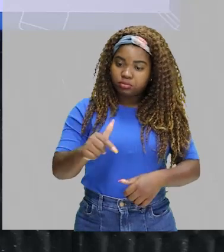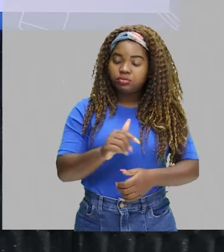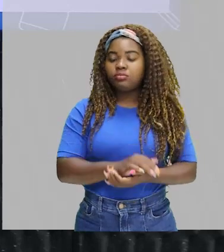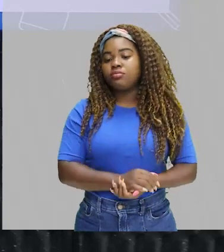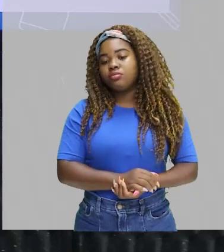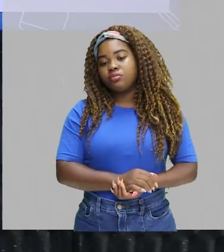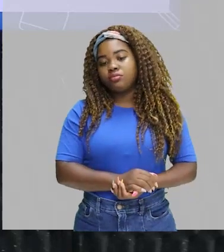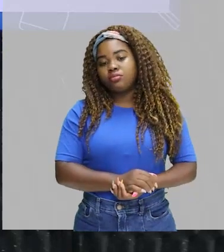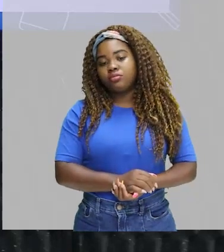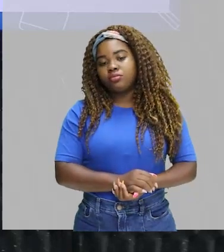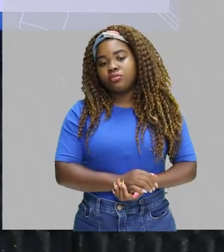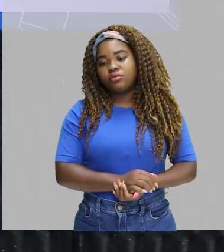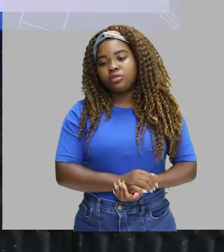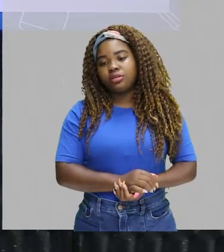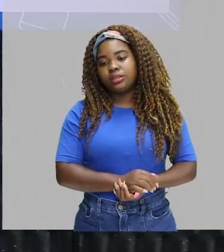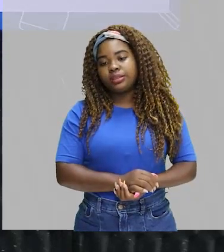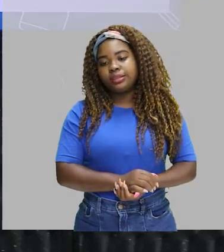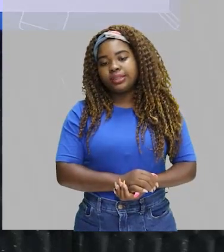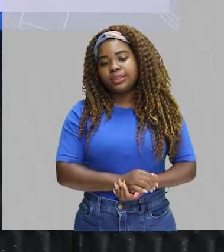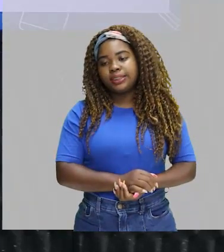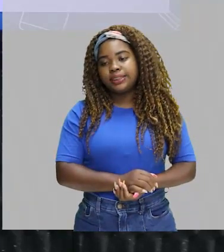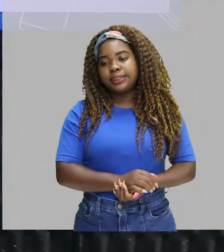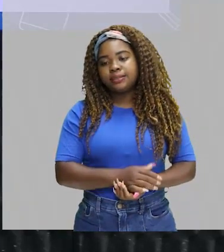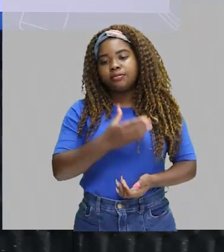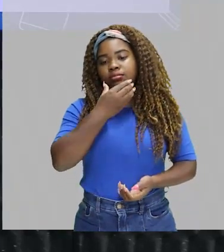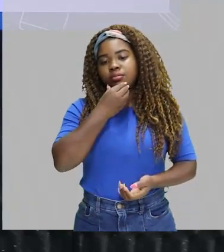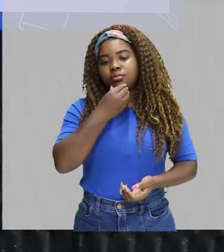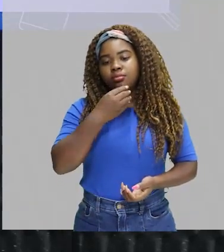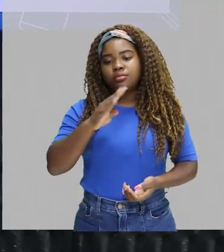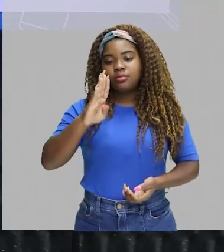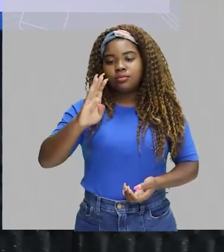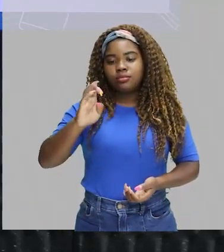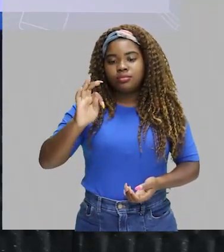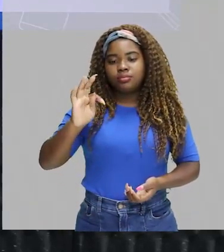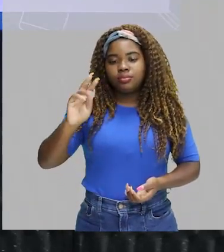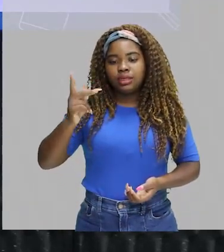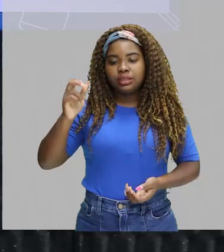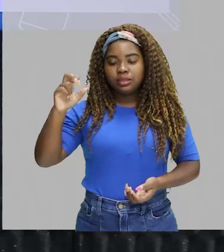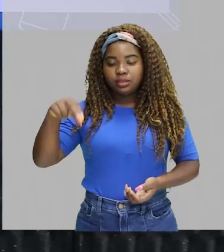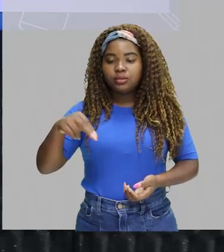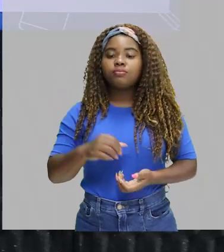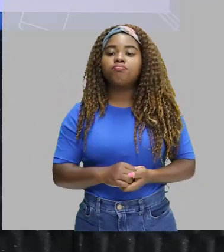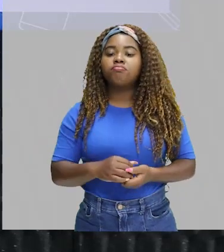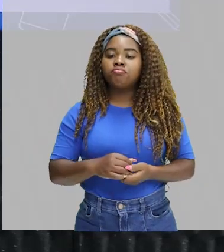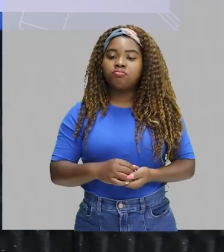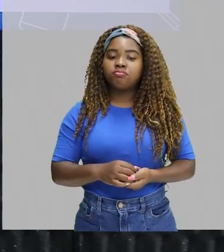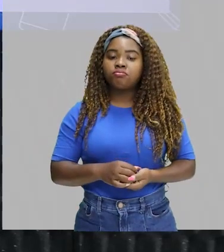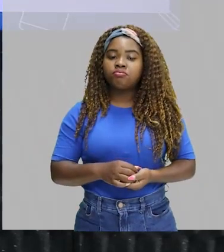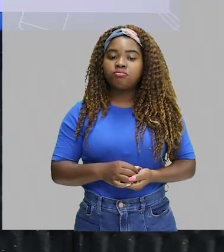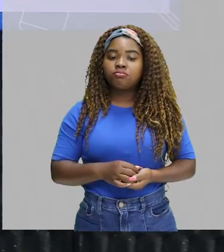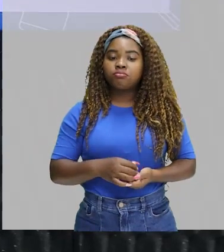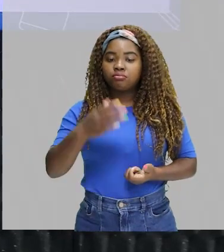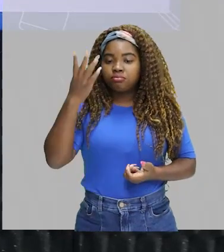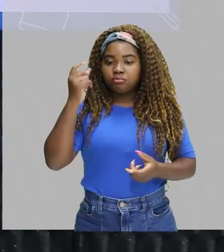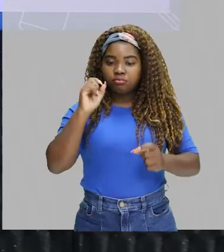vendo aqui o Jeremy Bentham, ele é um autor utilitarista, então nós já sabemos que a questão